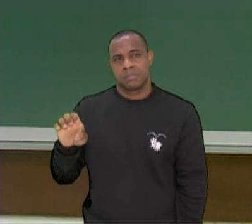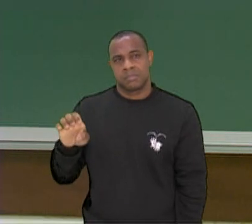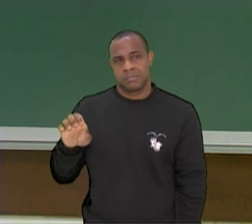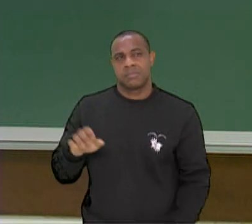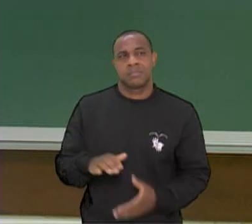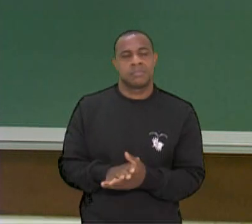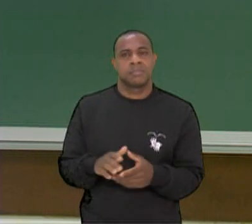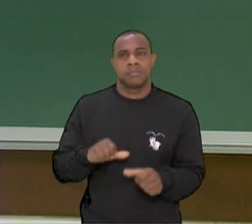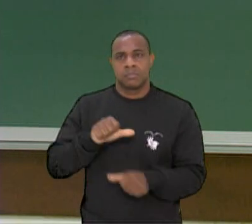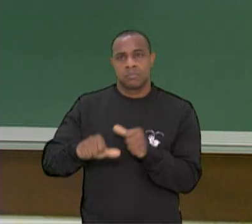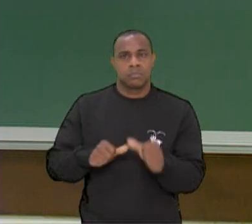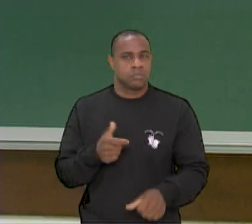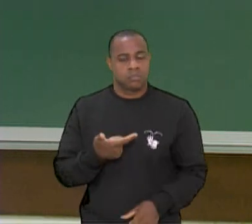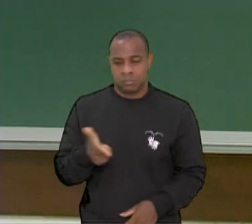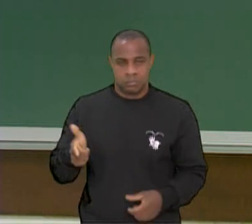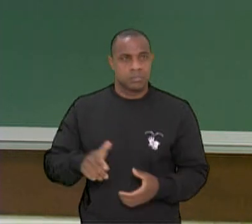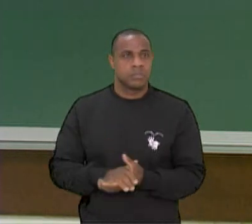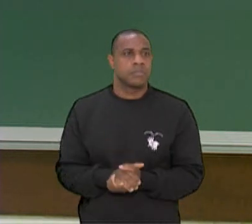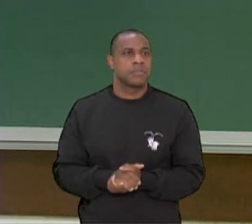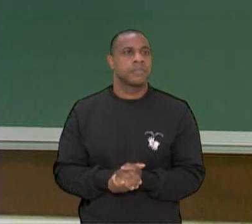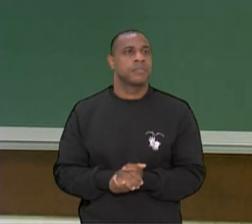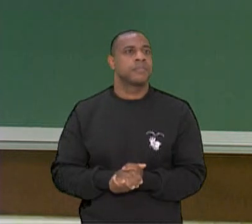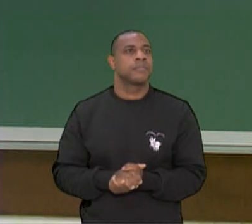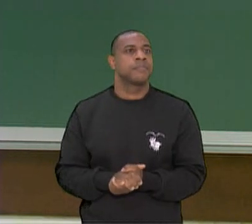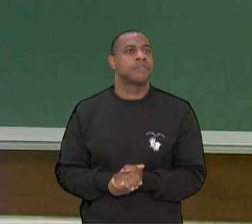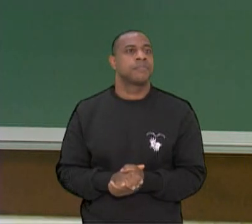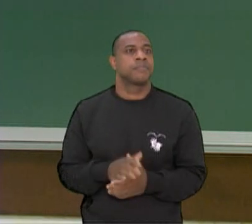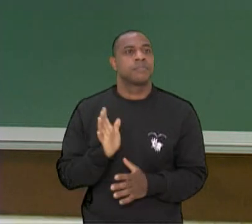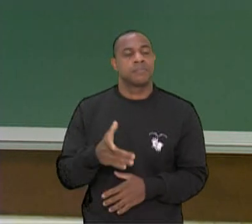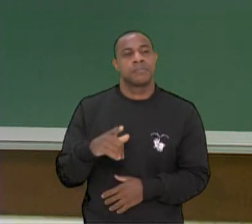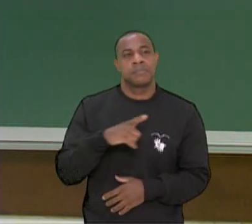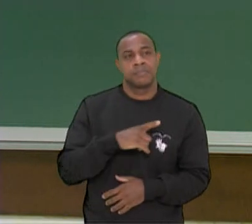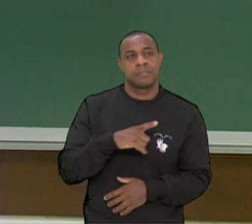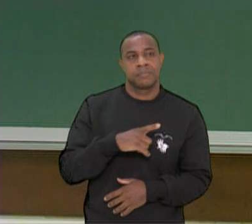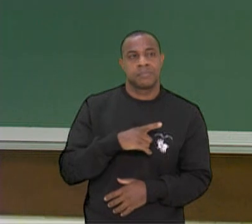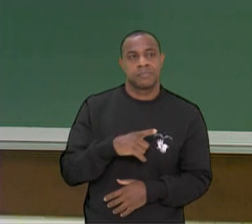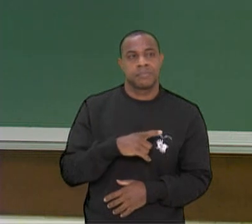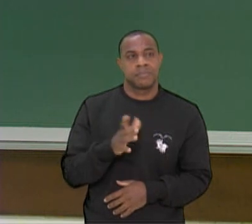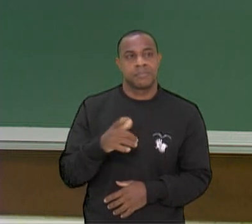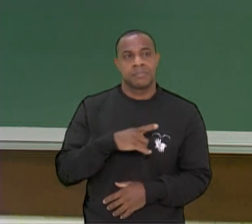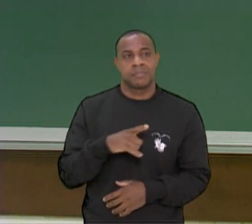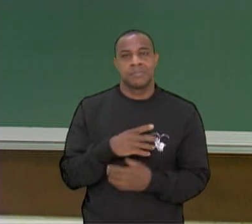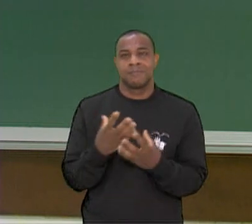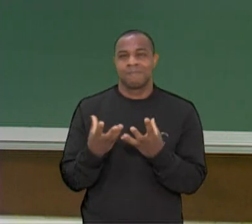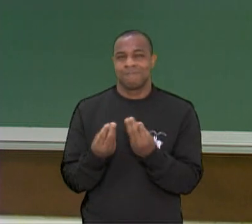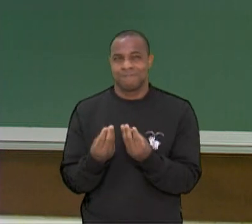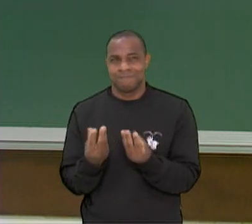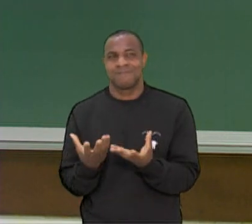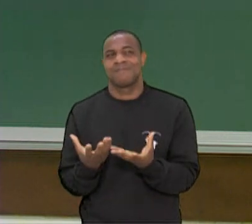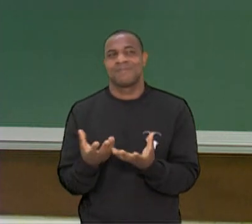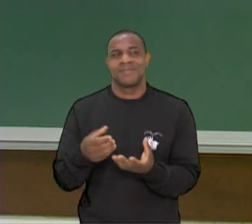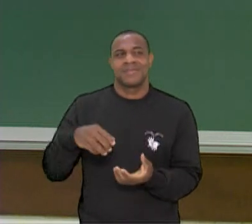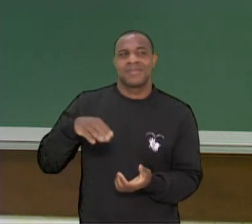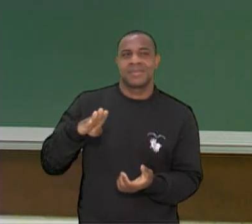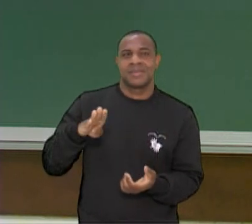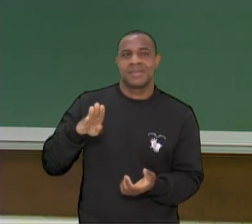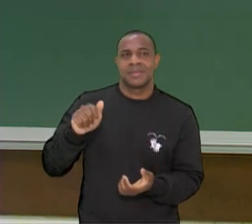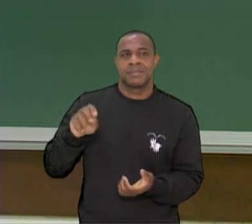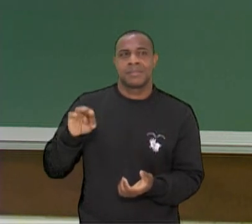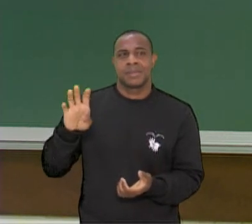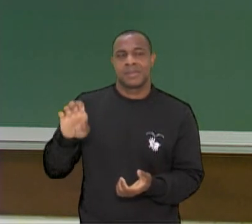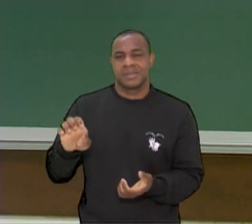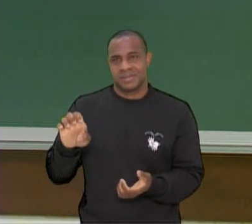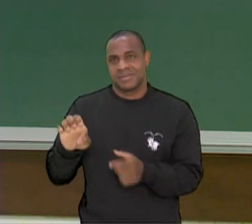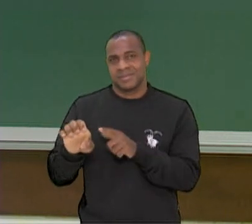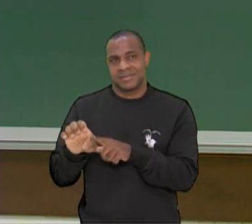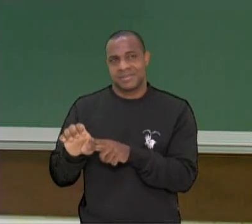é um advérbio. Olha aqui o oposto, né? Já existem bastantes quadros na sala, já existem